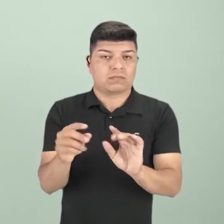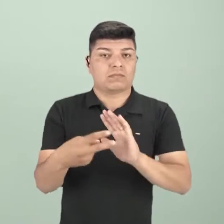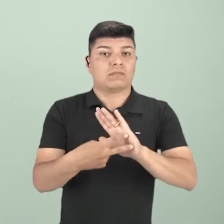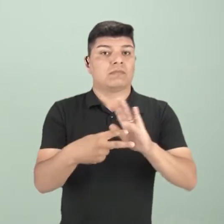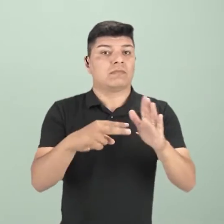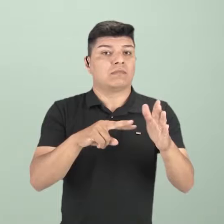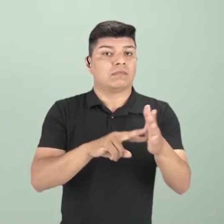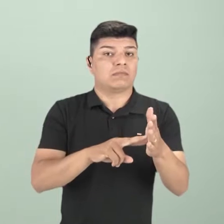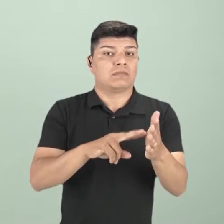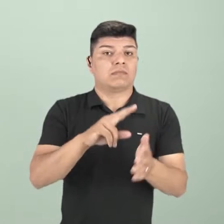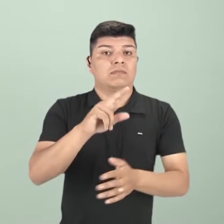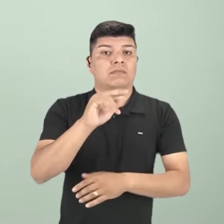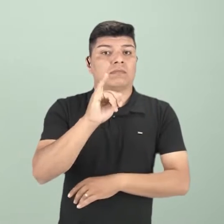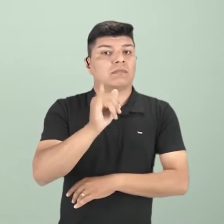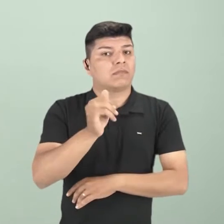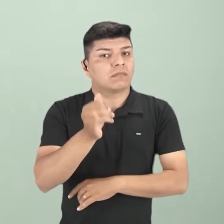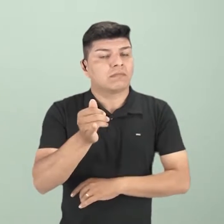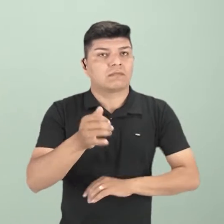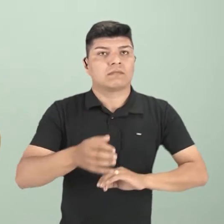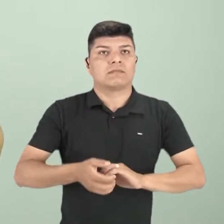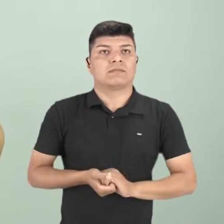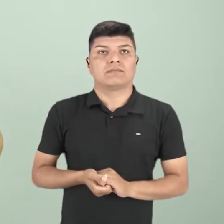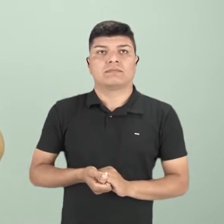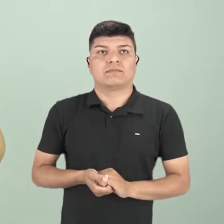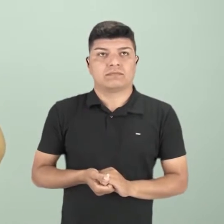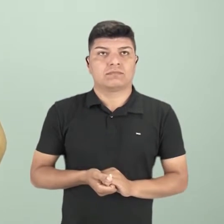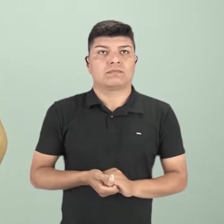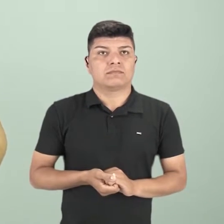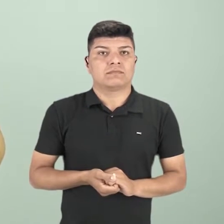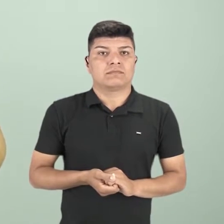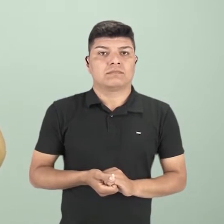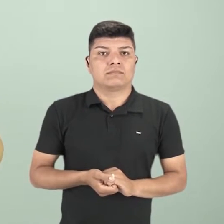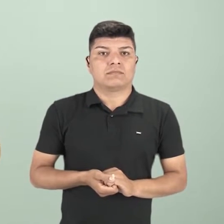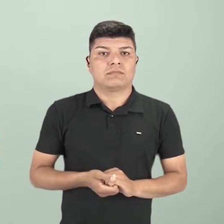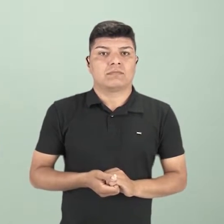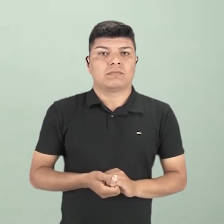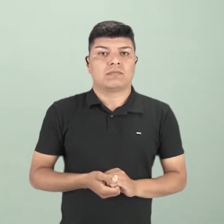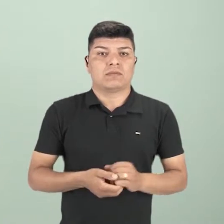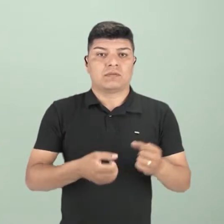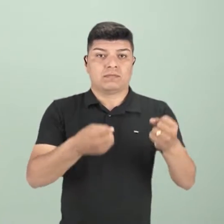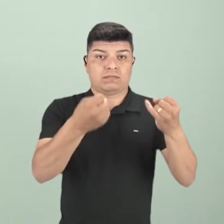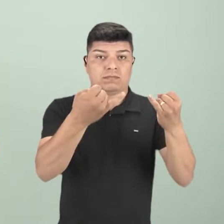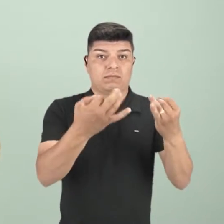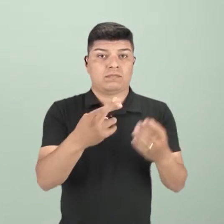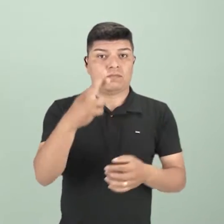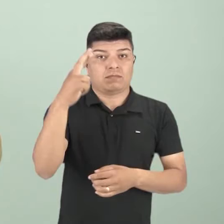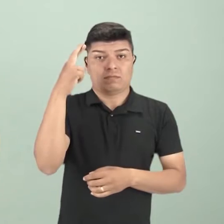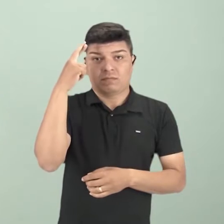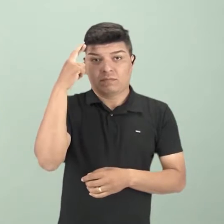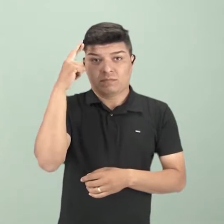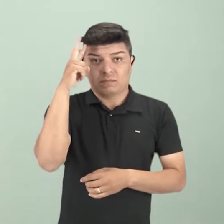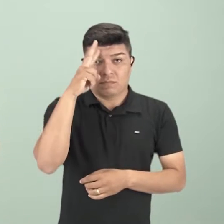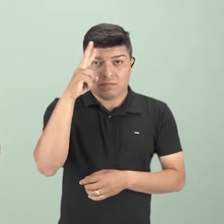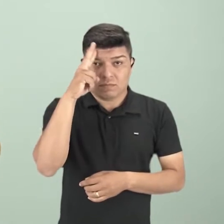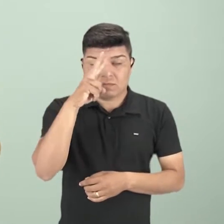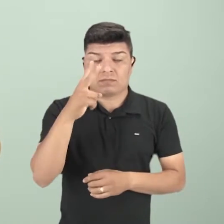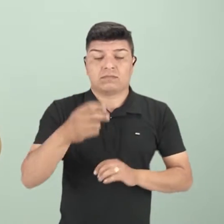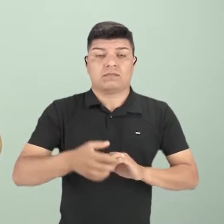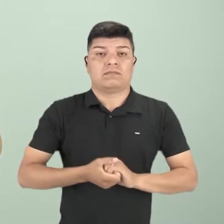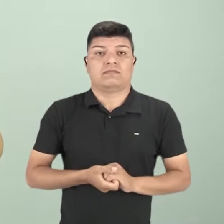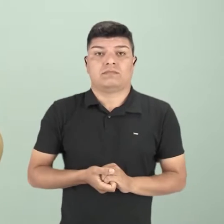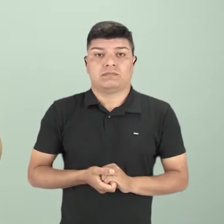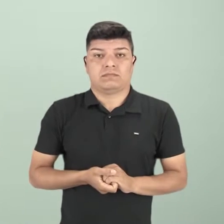é narração? Narração é o ato de contar histórias. Narrar é o ato de contar